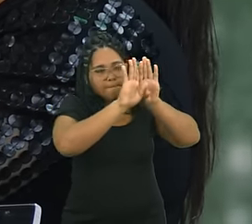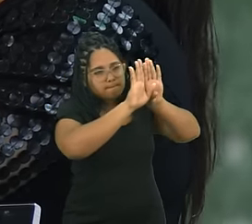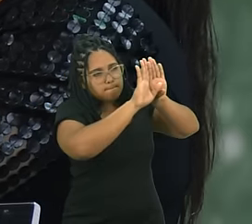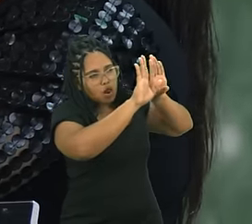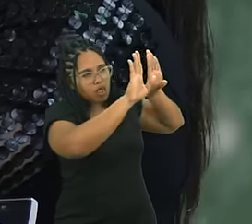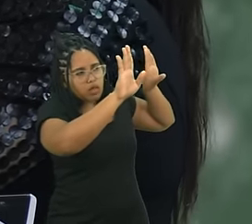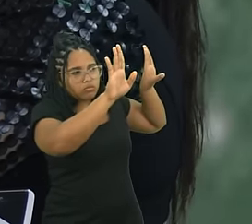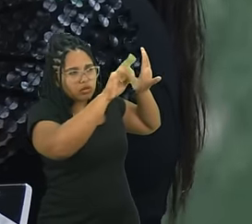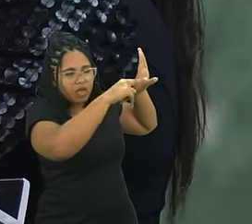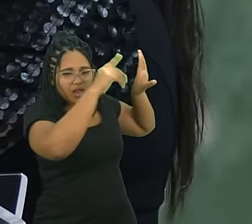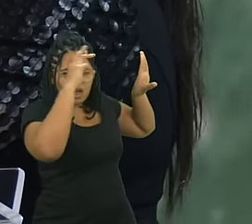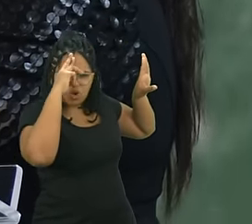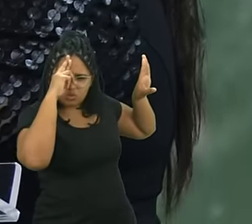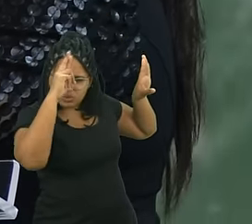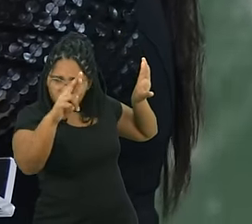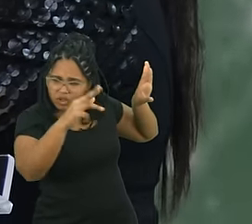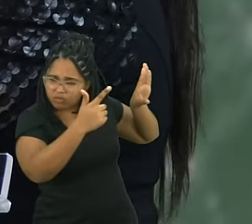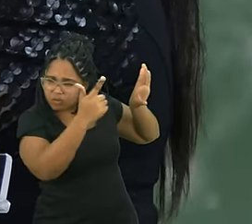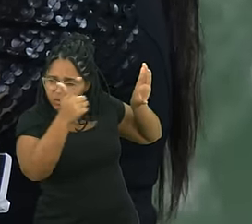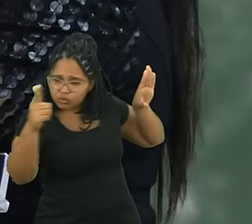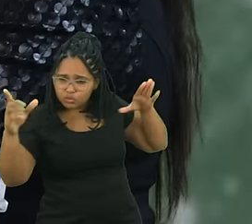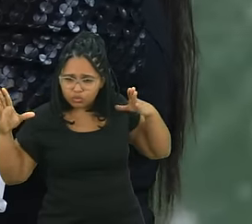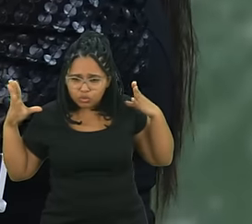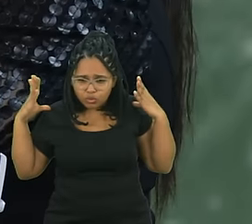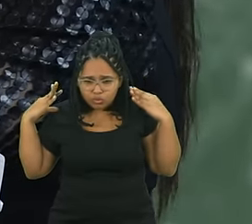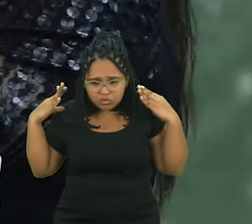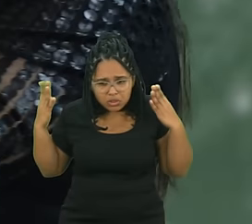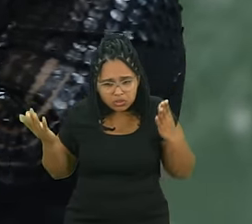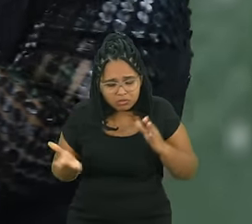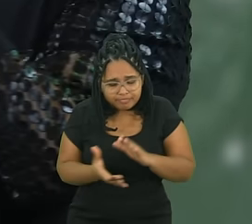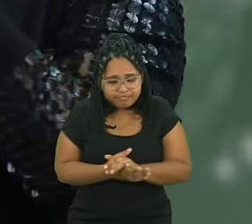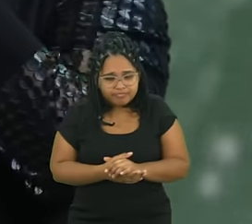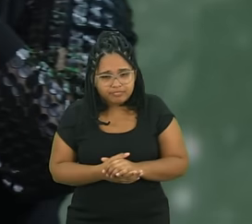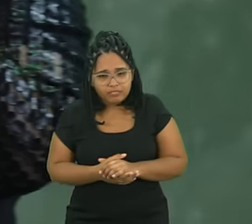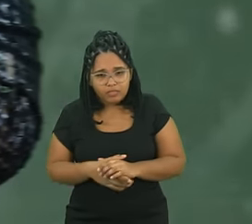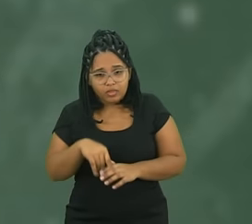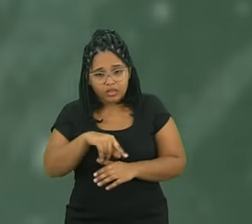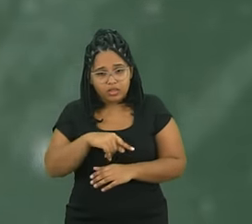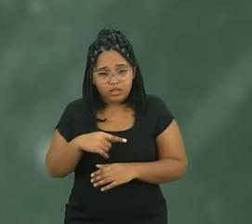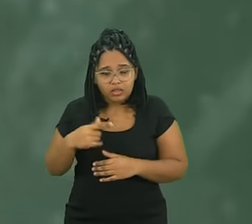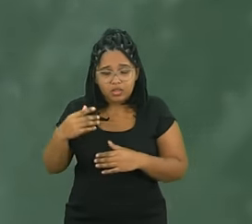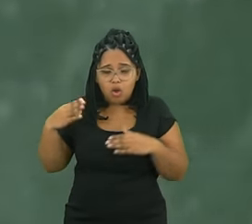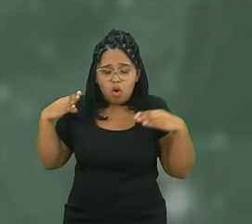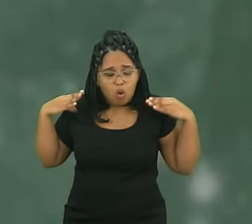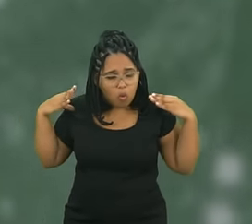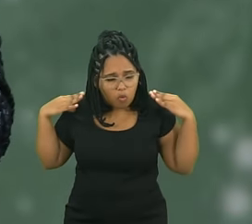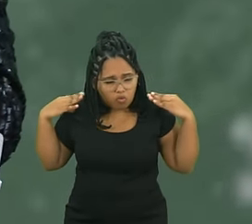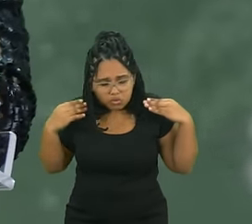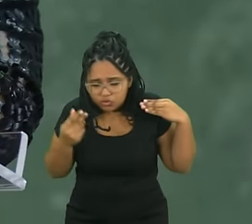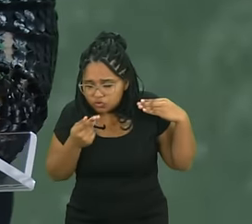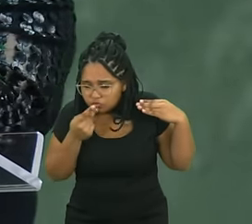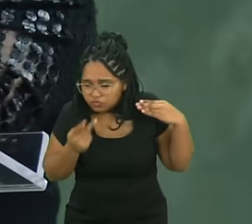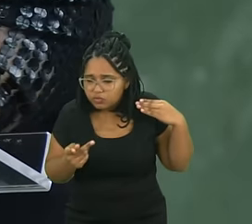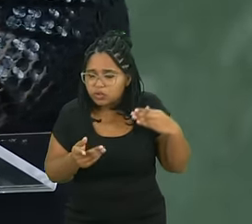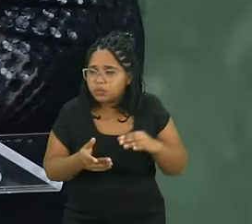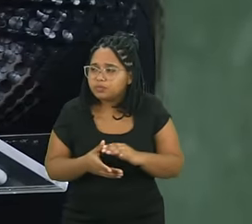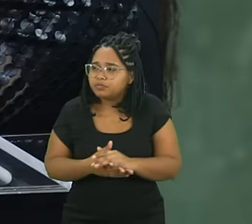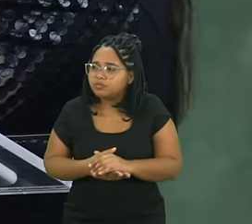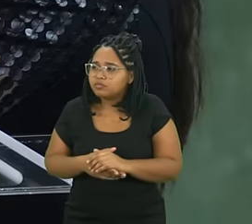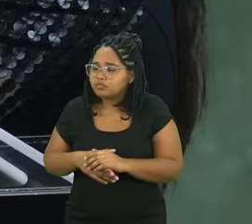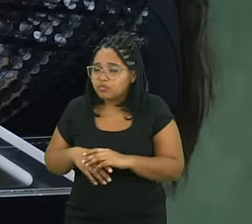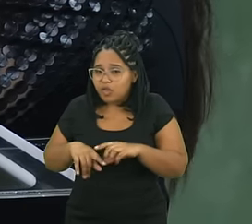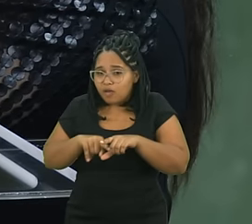que estavam dentro do centro cirúrgico. E aquele anjo falou para todos os que estavam dentro do centro cirúrgico: